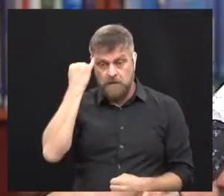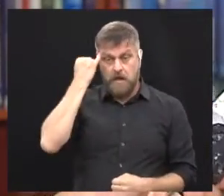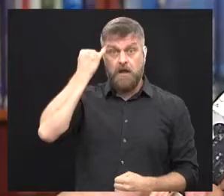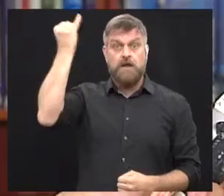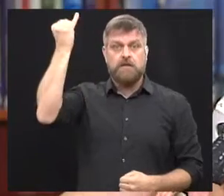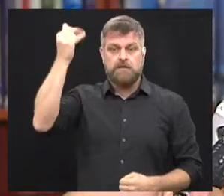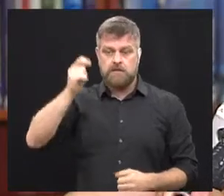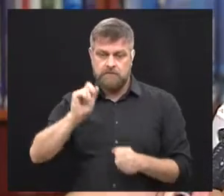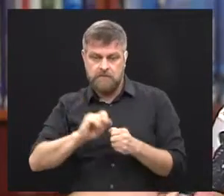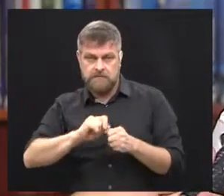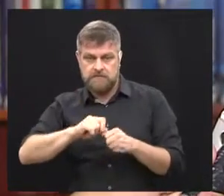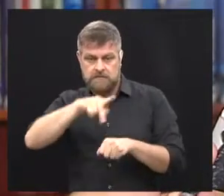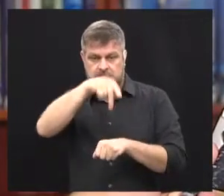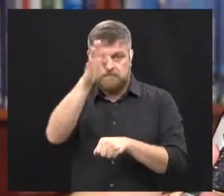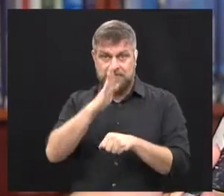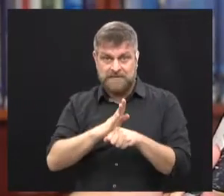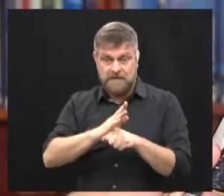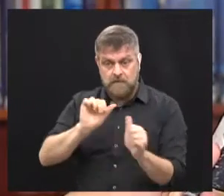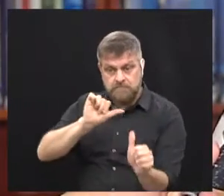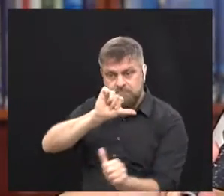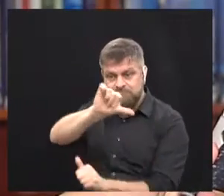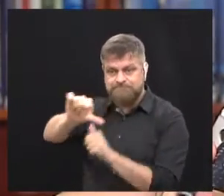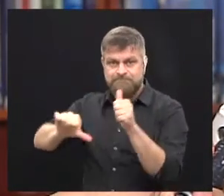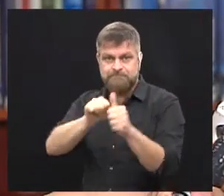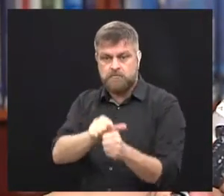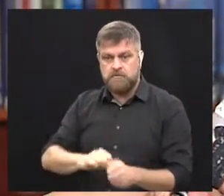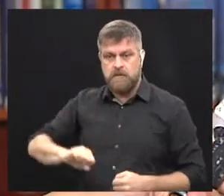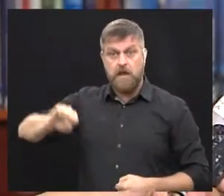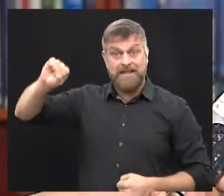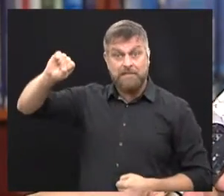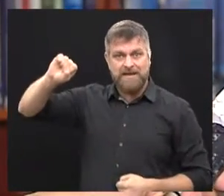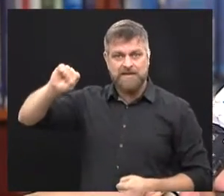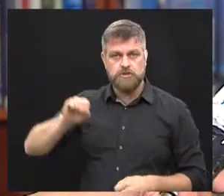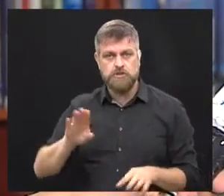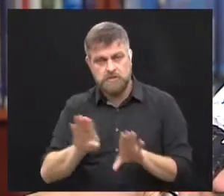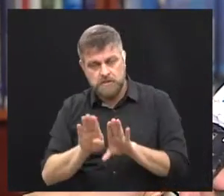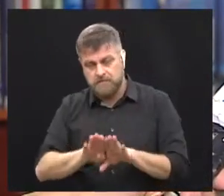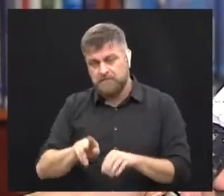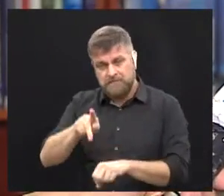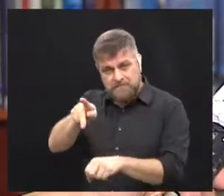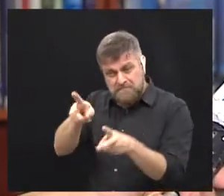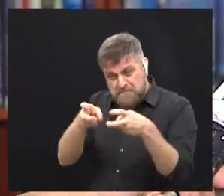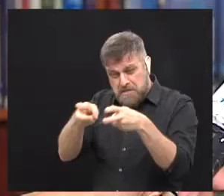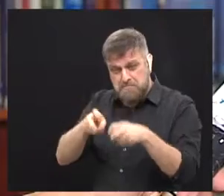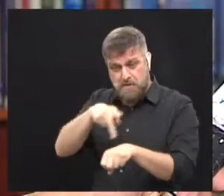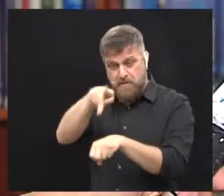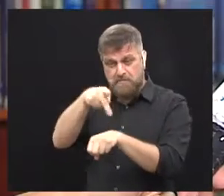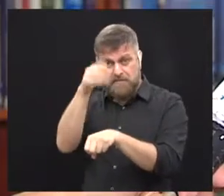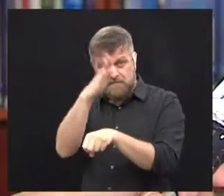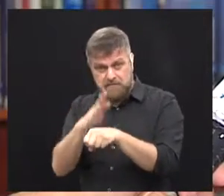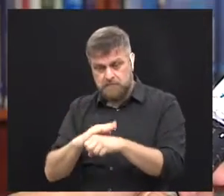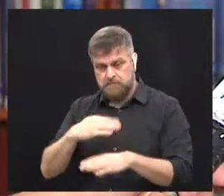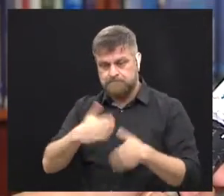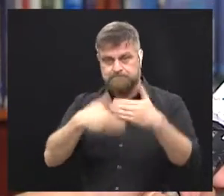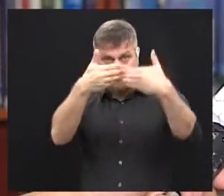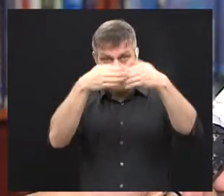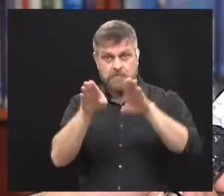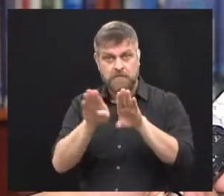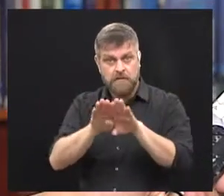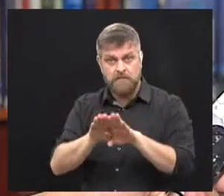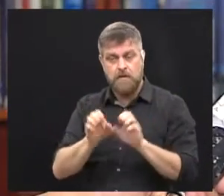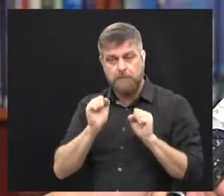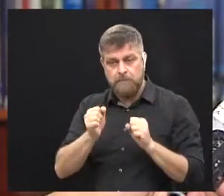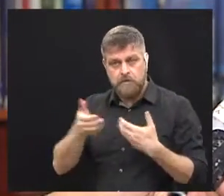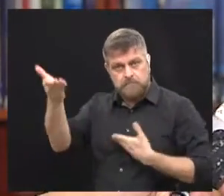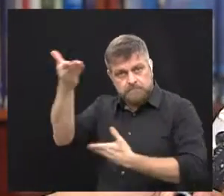uma modificação do Itamaraty. Então, ele vê que o país pode não só desenvolver internamente, como pode se desenvolver